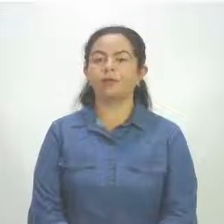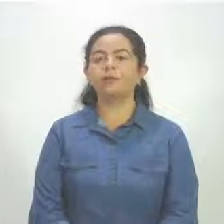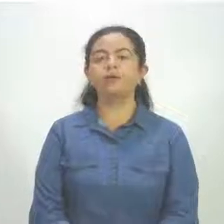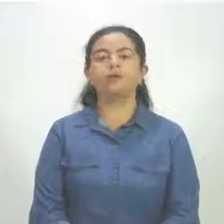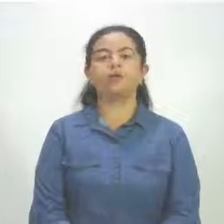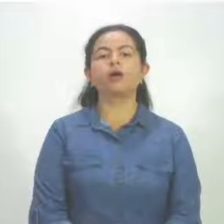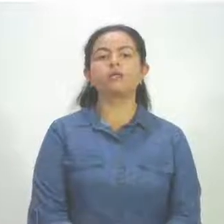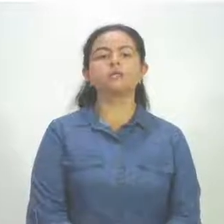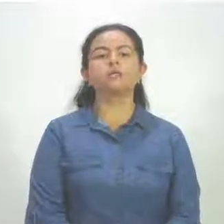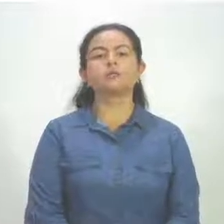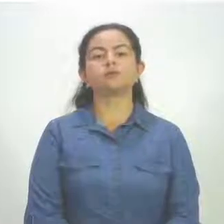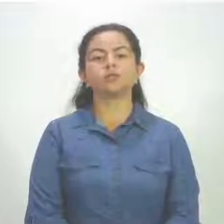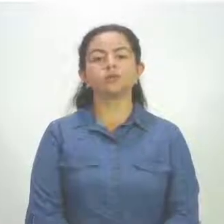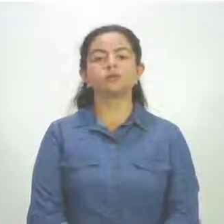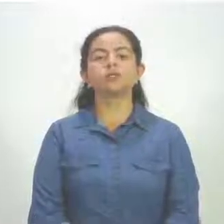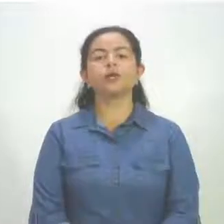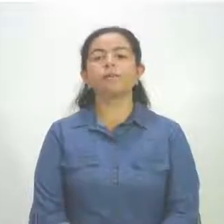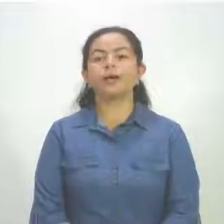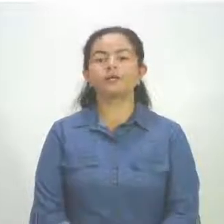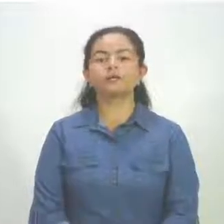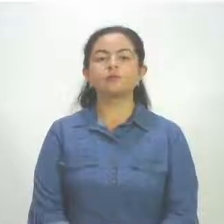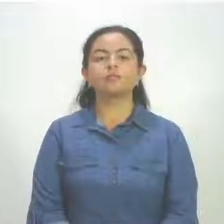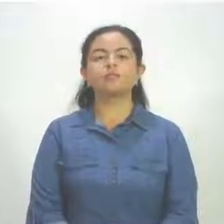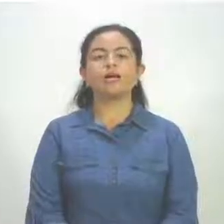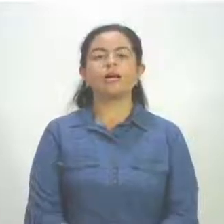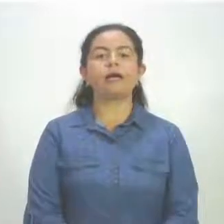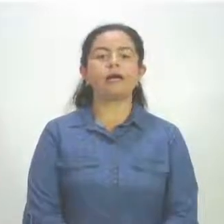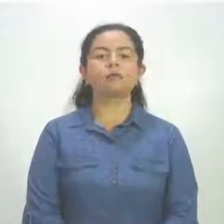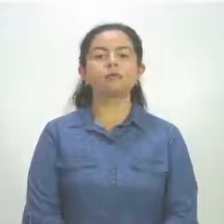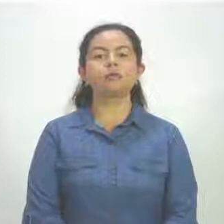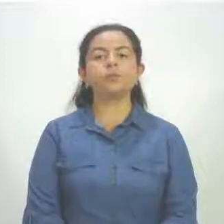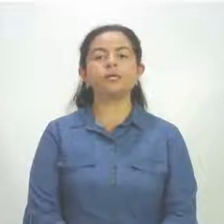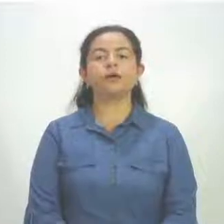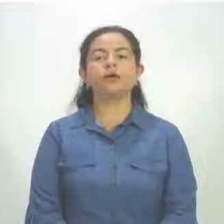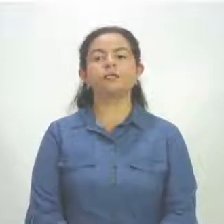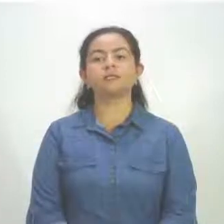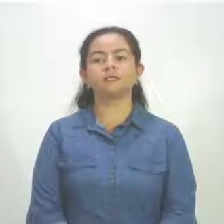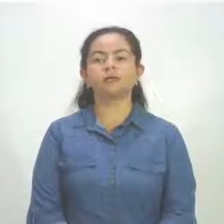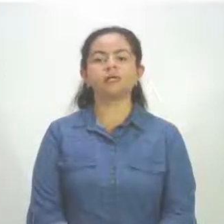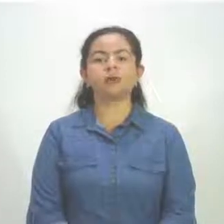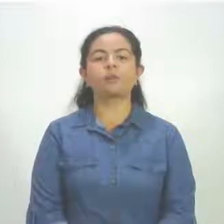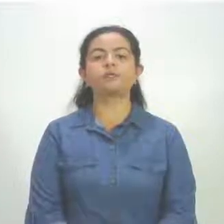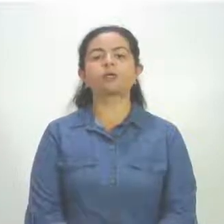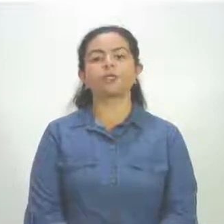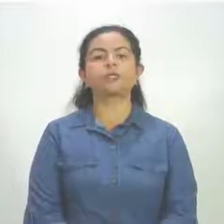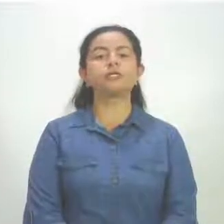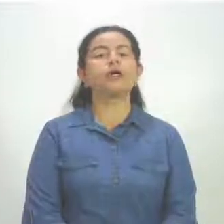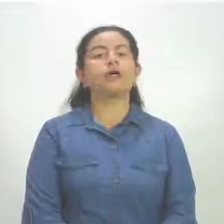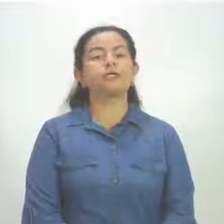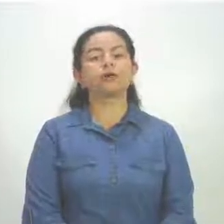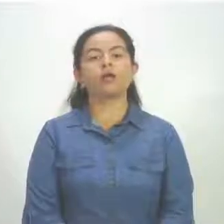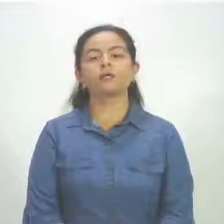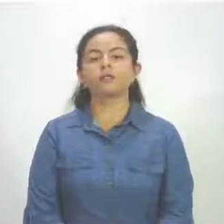de tempo e organização nos estudos para subsidiar a autonomia na organização das próprias